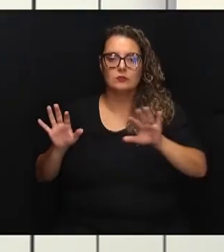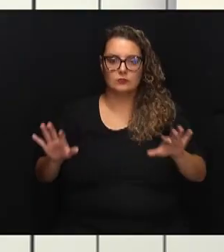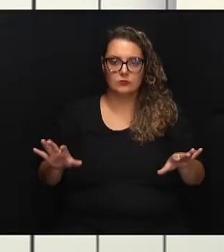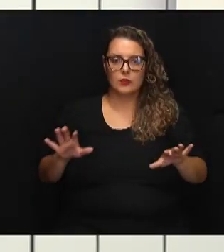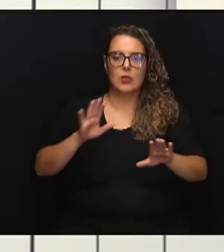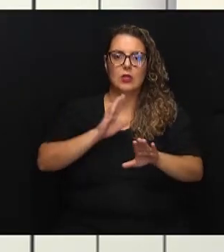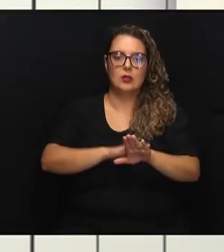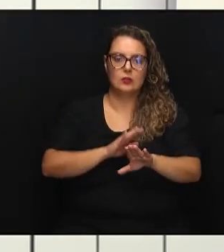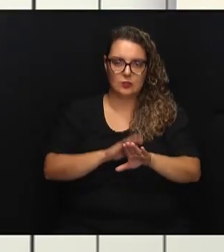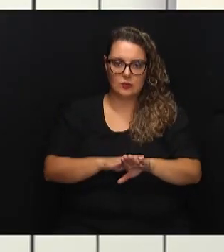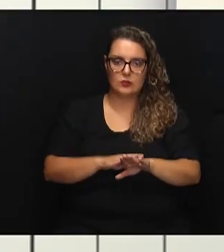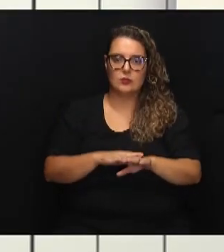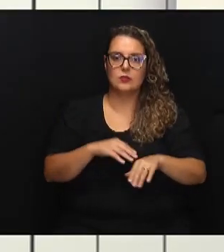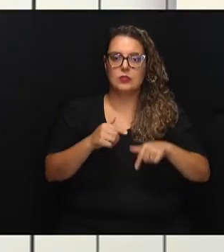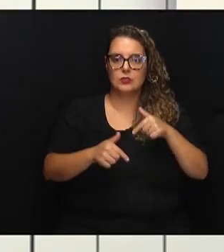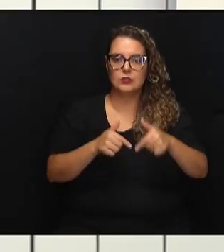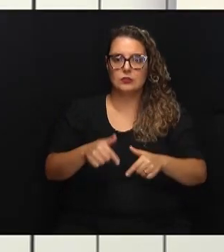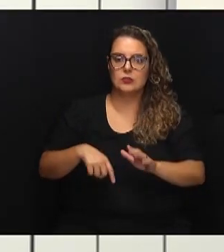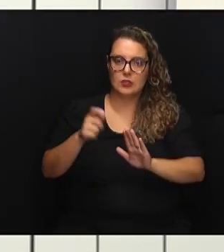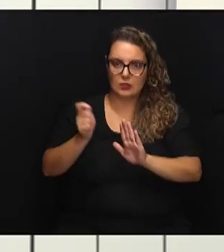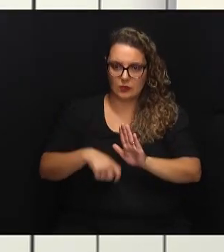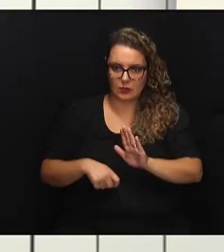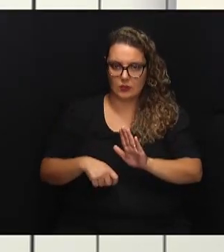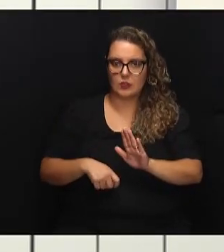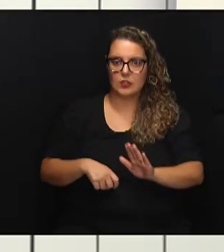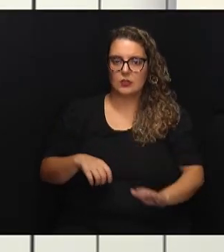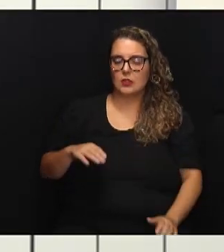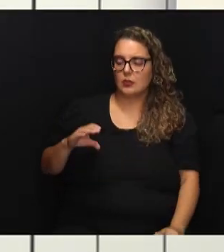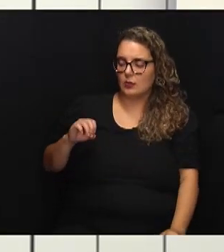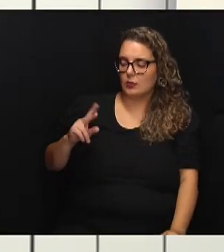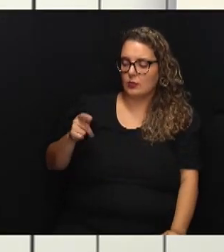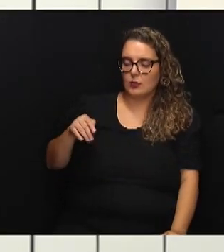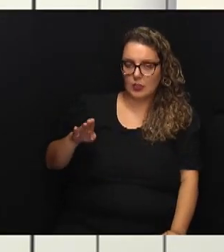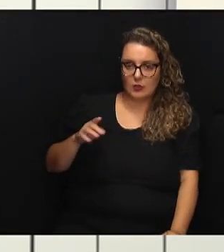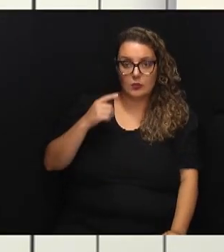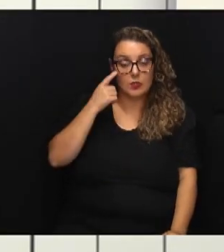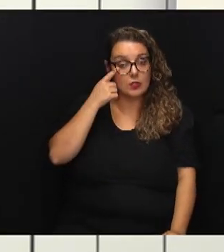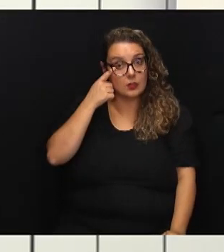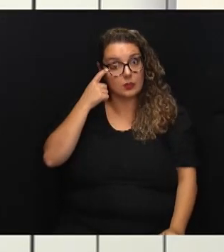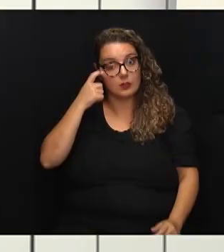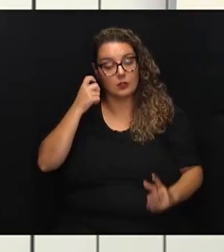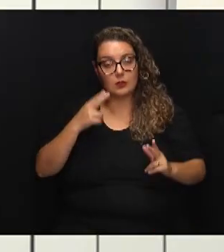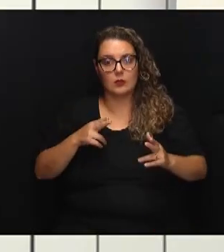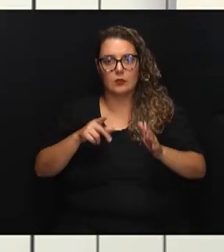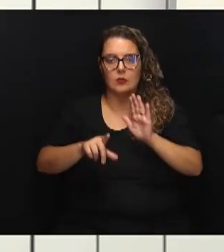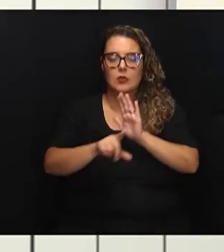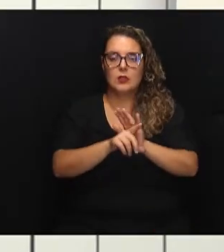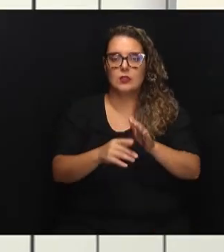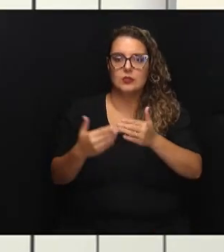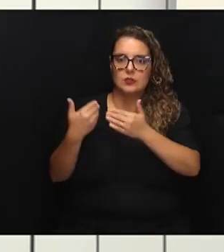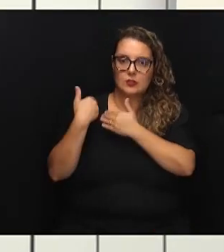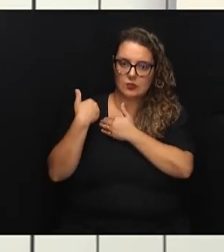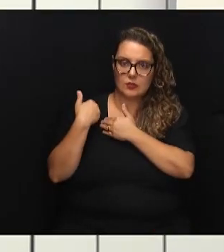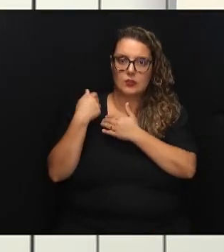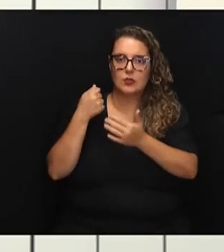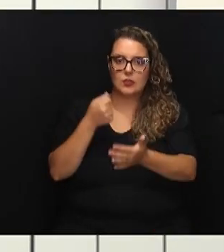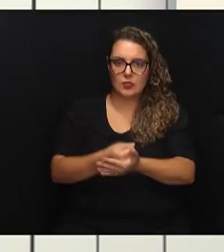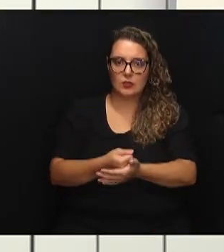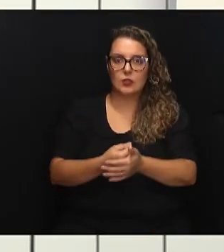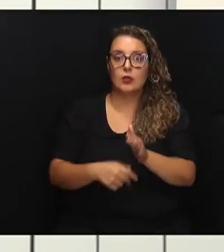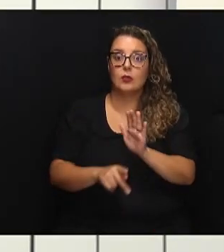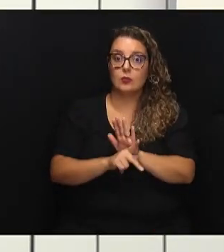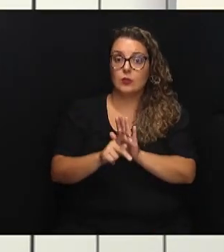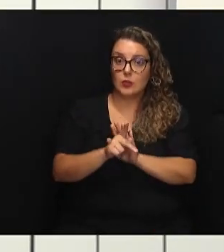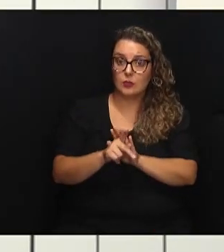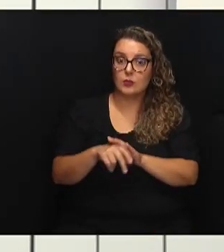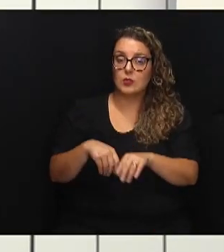ações operacionais e executivas da Coab. Conforme exige a Lei de Responsabilidade Fiscal, o projeto enviado